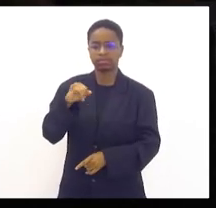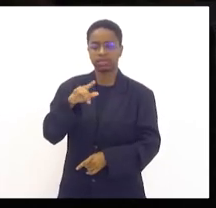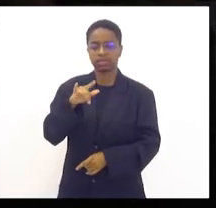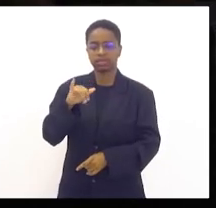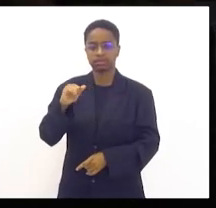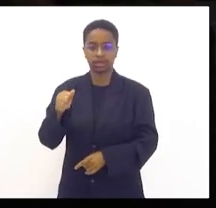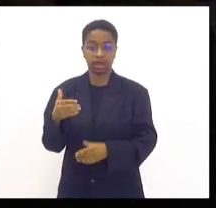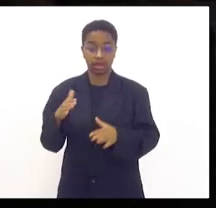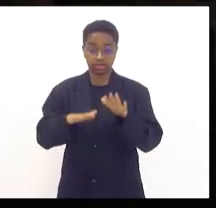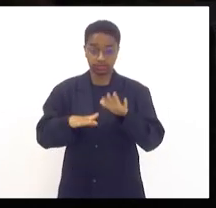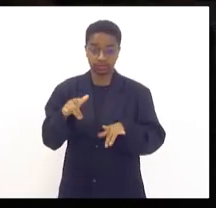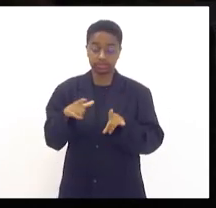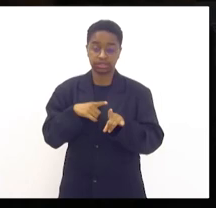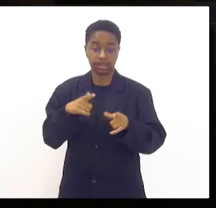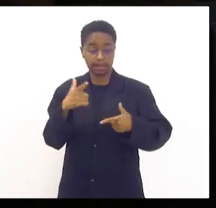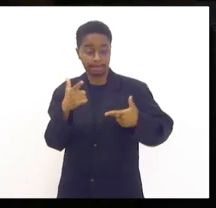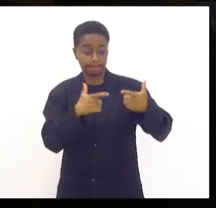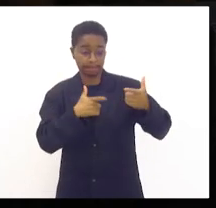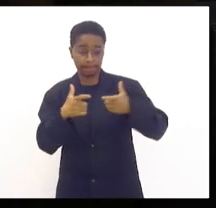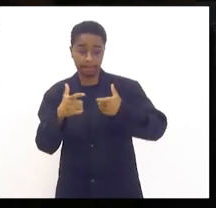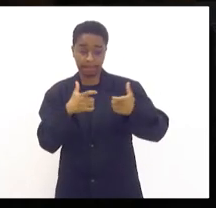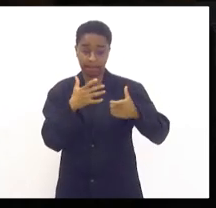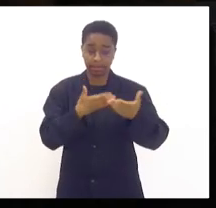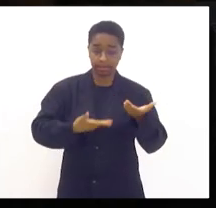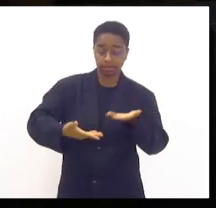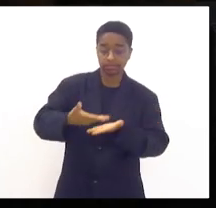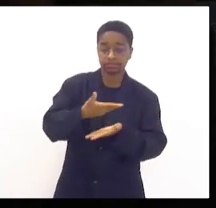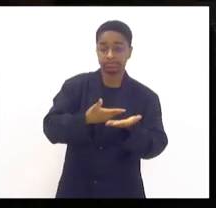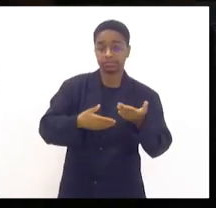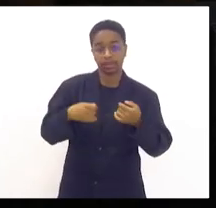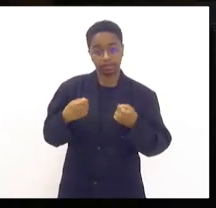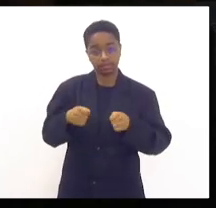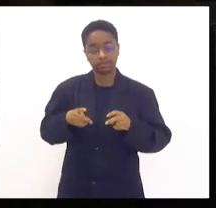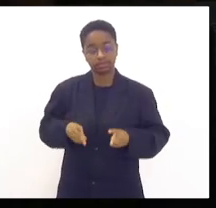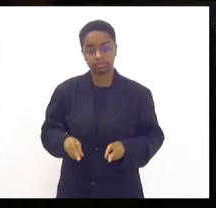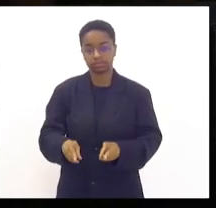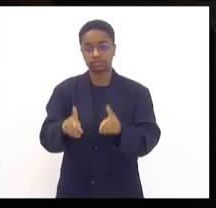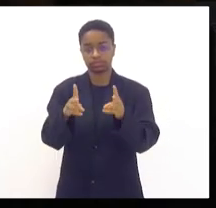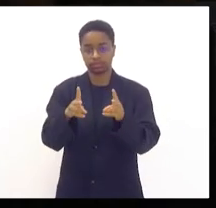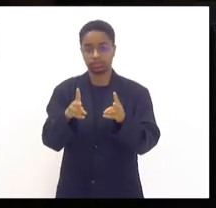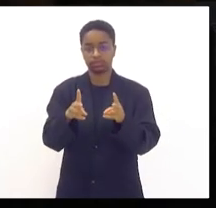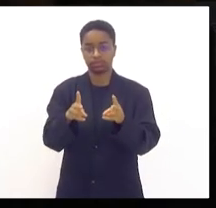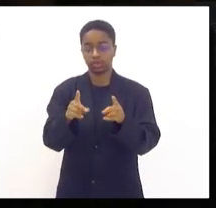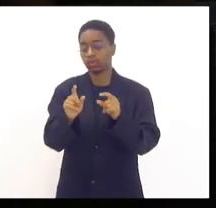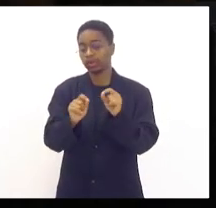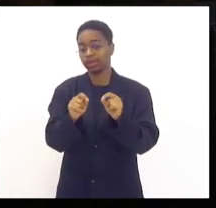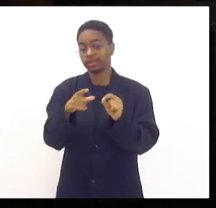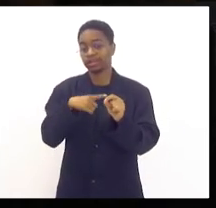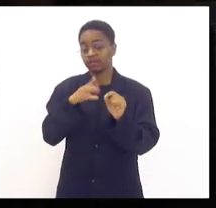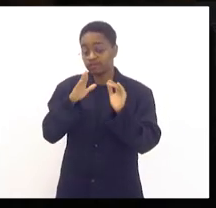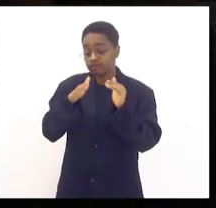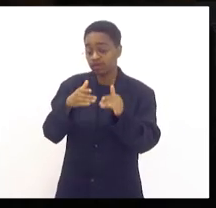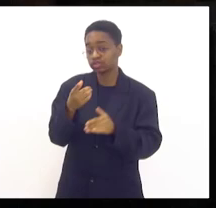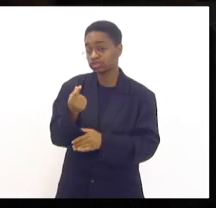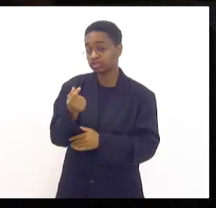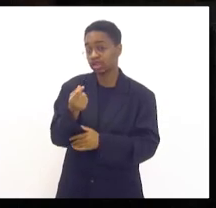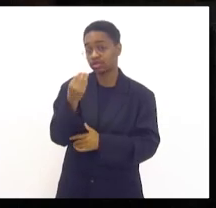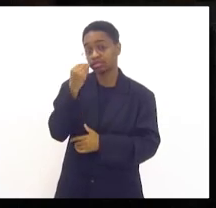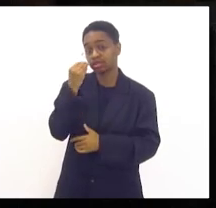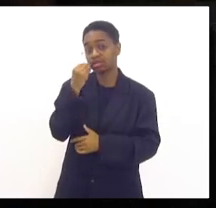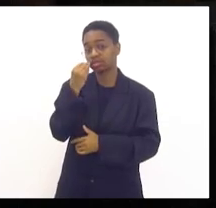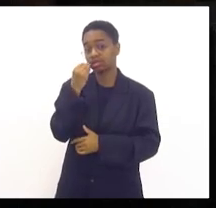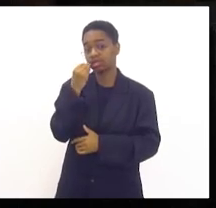entre milícia e facções, há que se seguir o dinheiro para pegar as